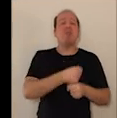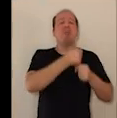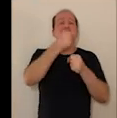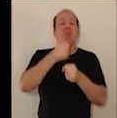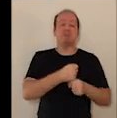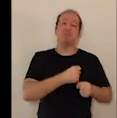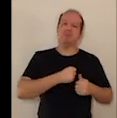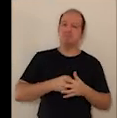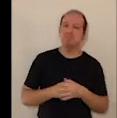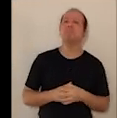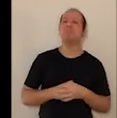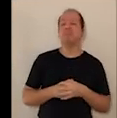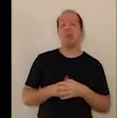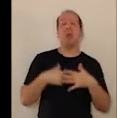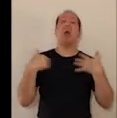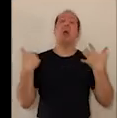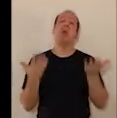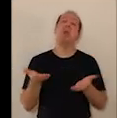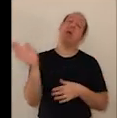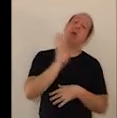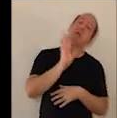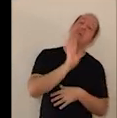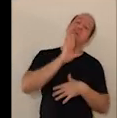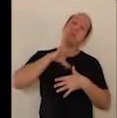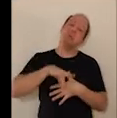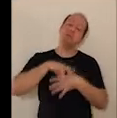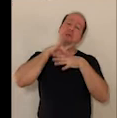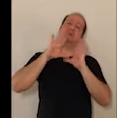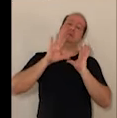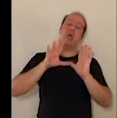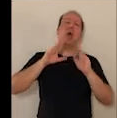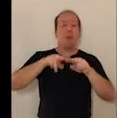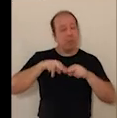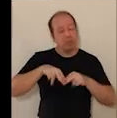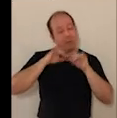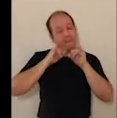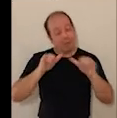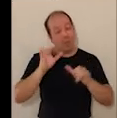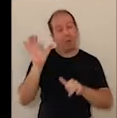aí? Adeus! Linda herança! Por isso eu vim correndo lhe avisar.